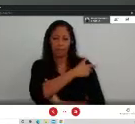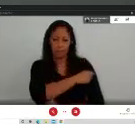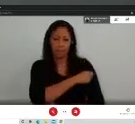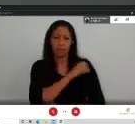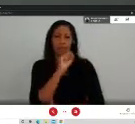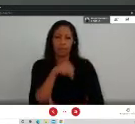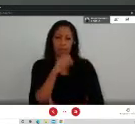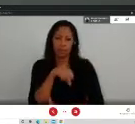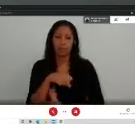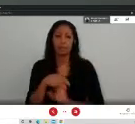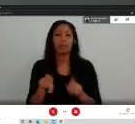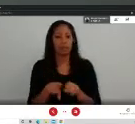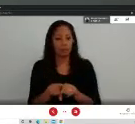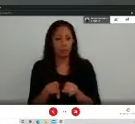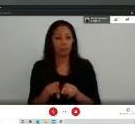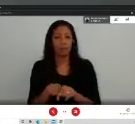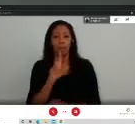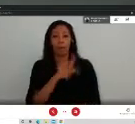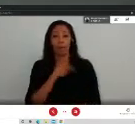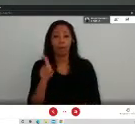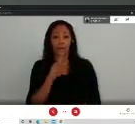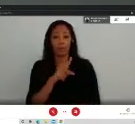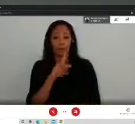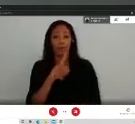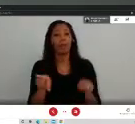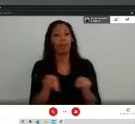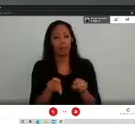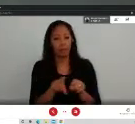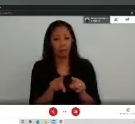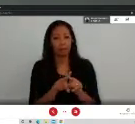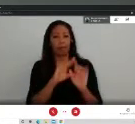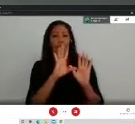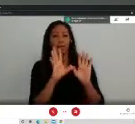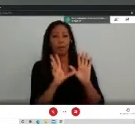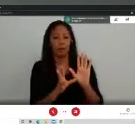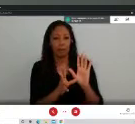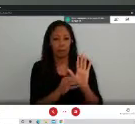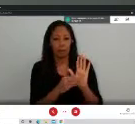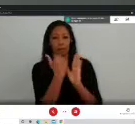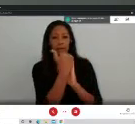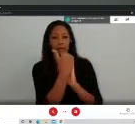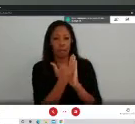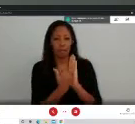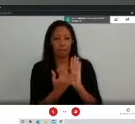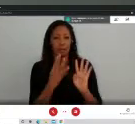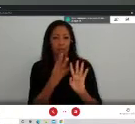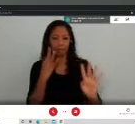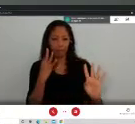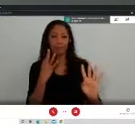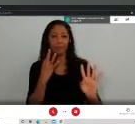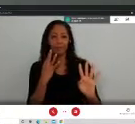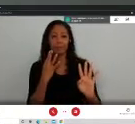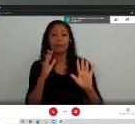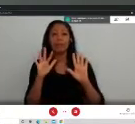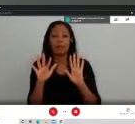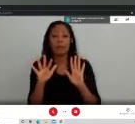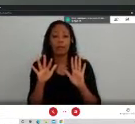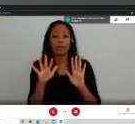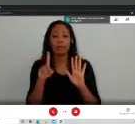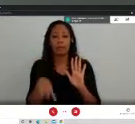também devem também ser inseridos, né, na vacinação. É um tema de extrema importância.